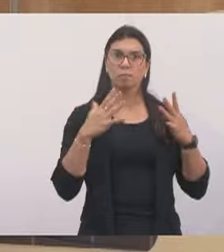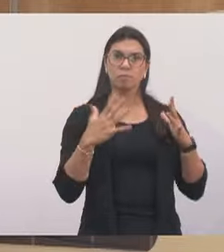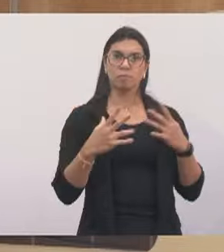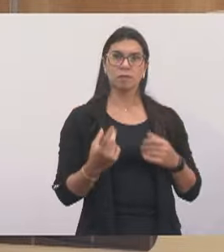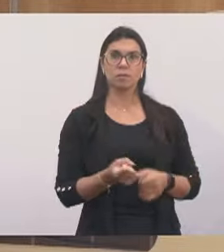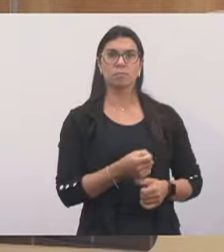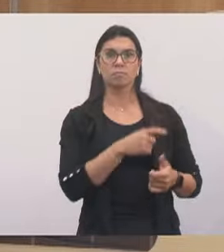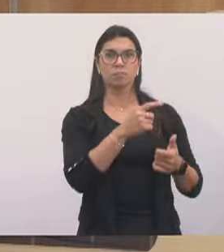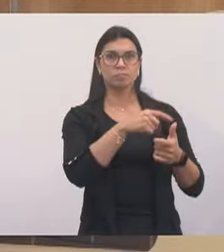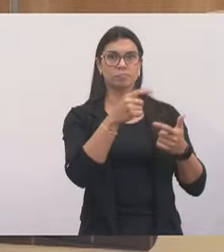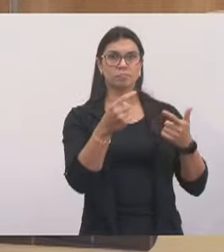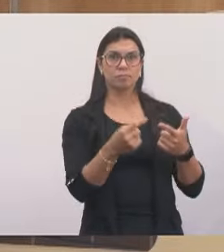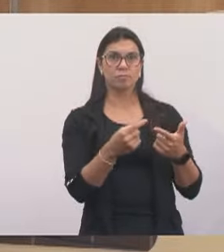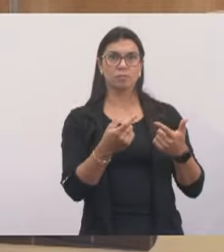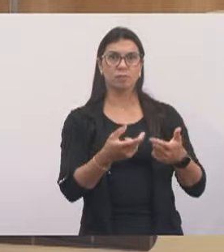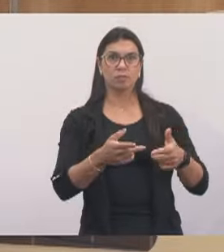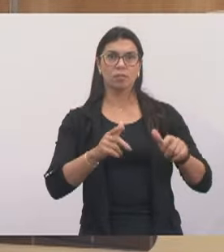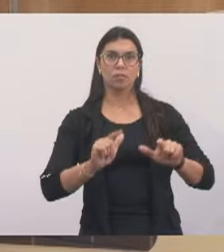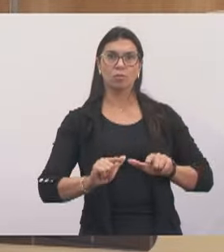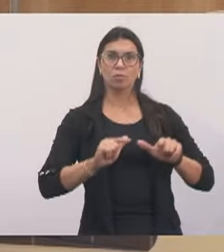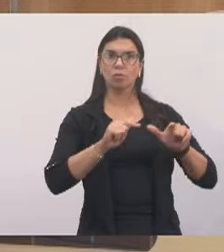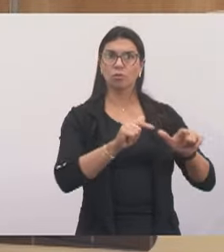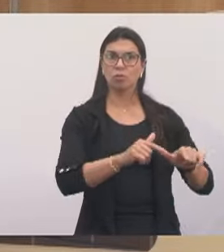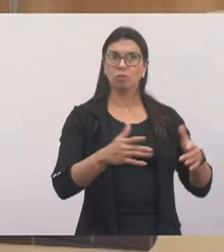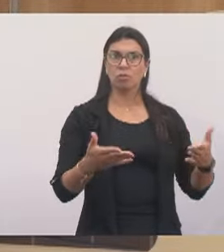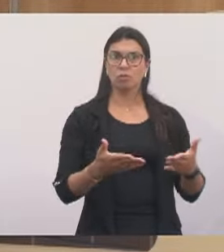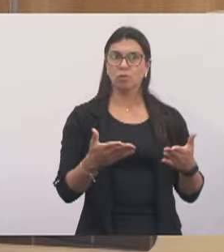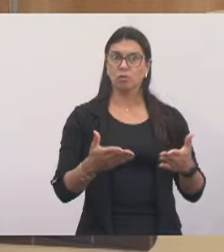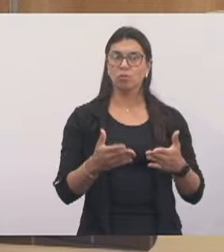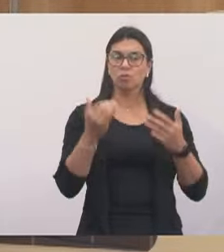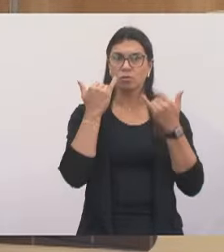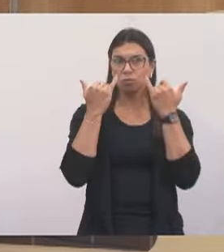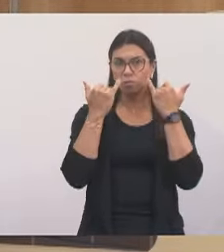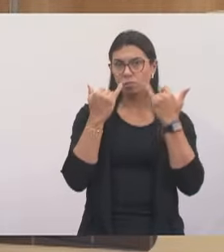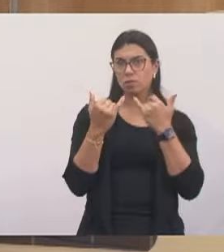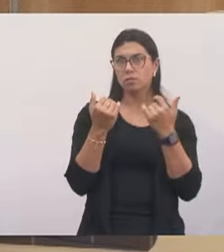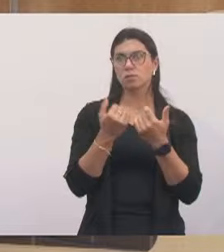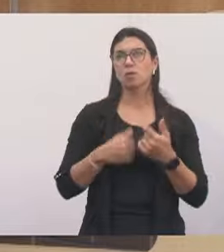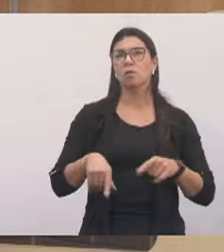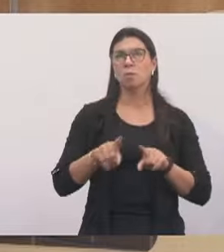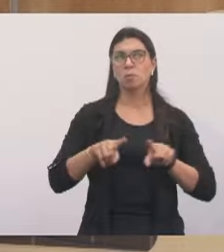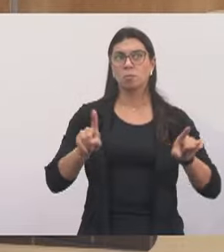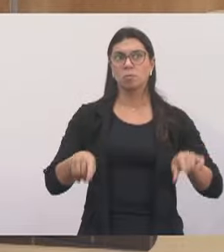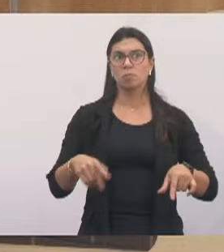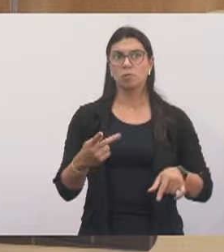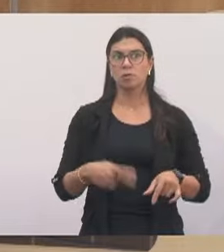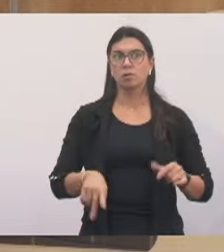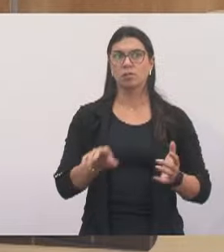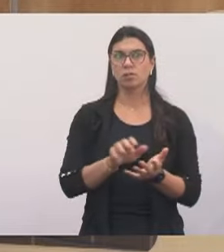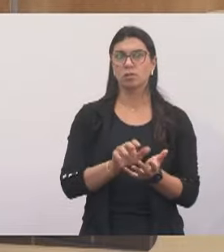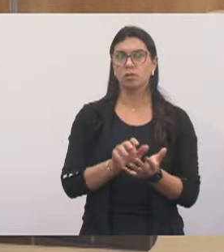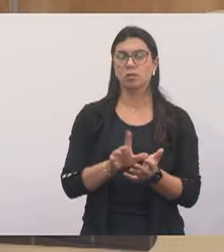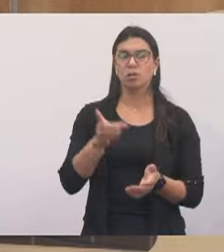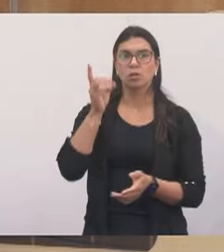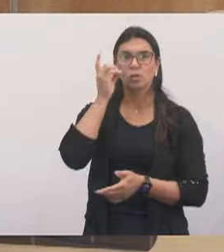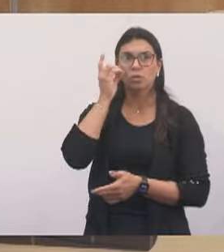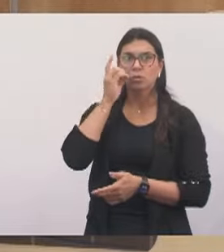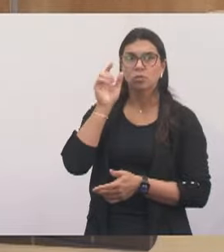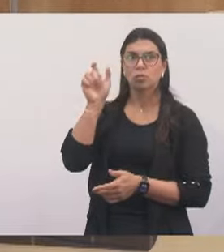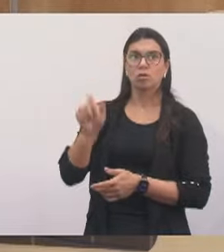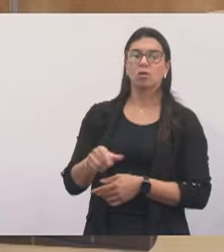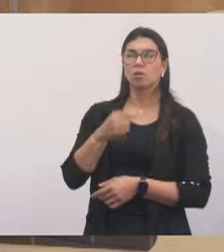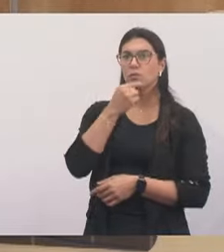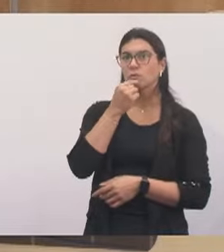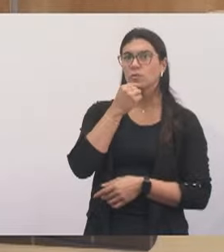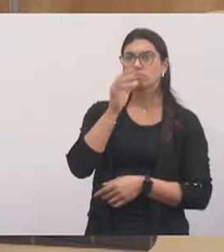vocês por estarem recebendo essa declaração de utilidade pública hoje. Tá bom? E parabéns novamente, Dude, você que é uma pessoa correta, reta,